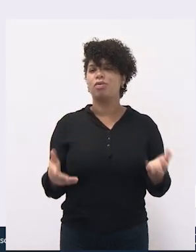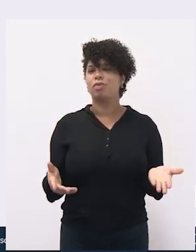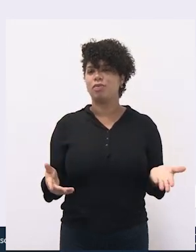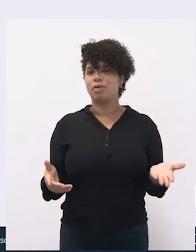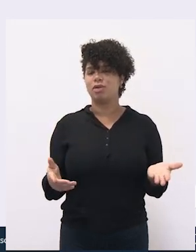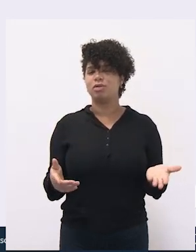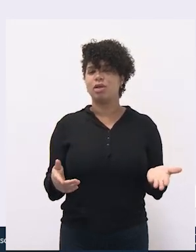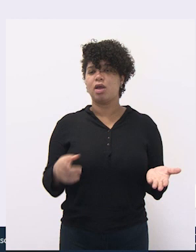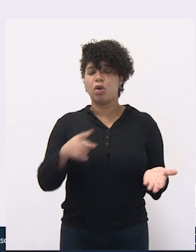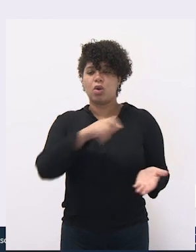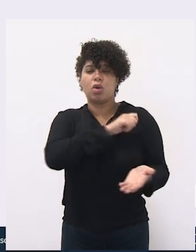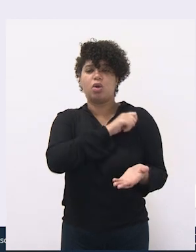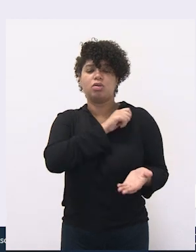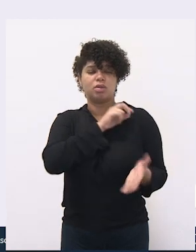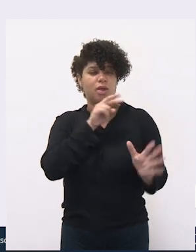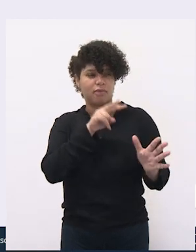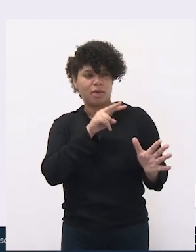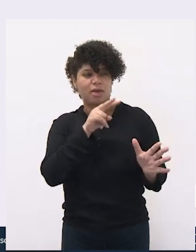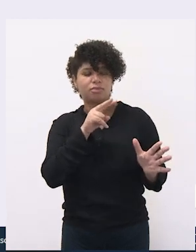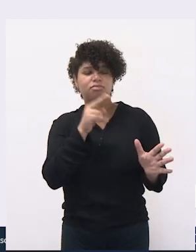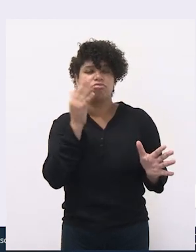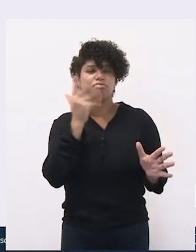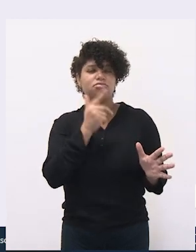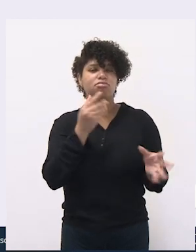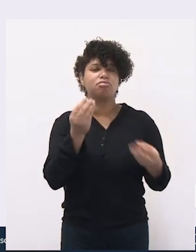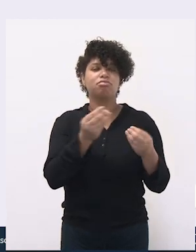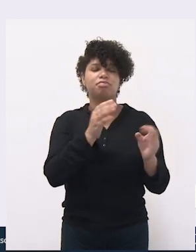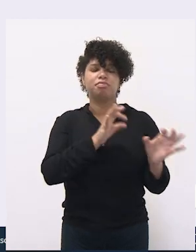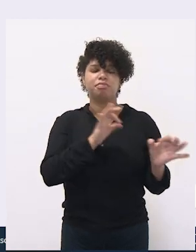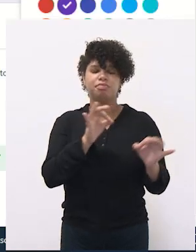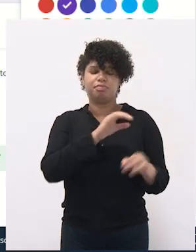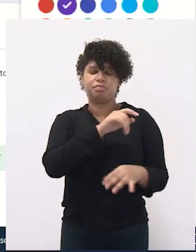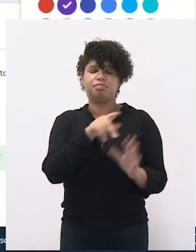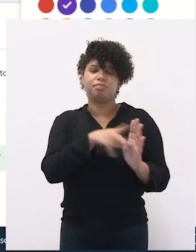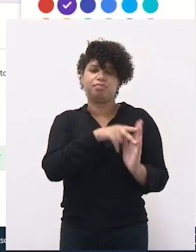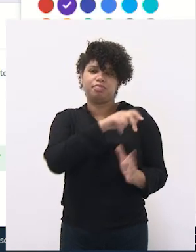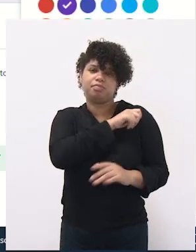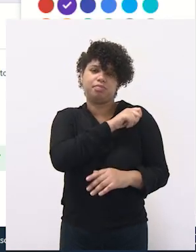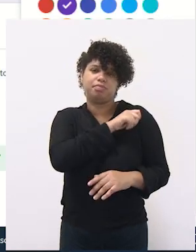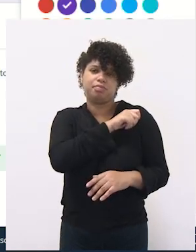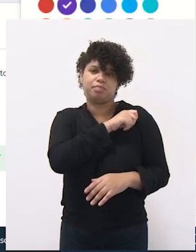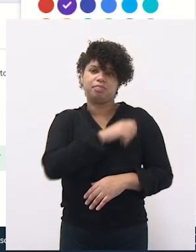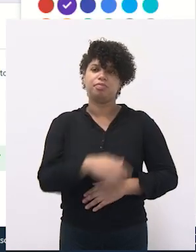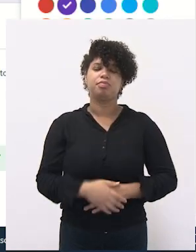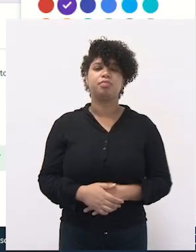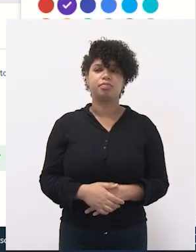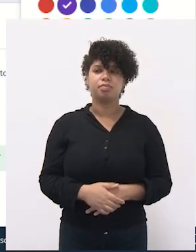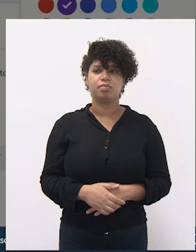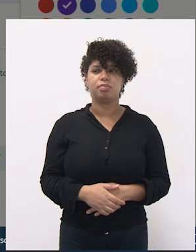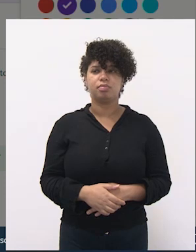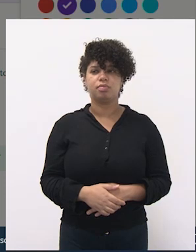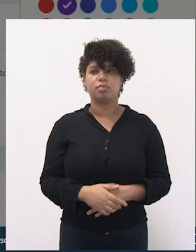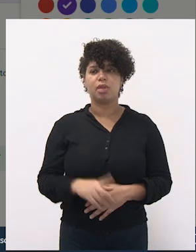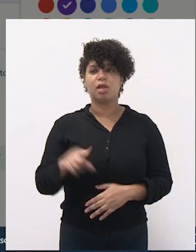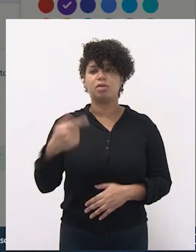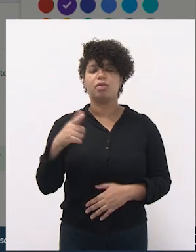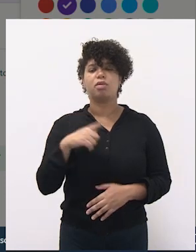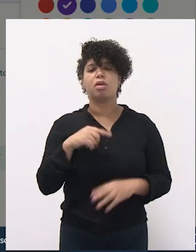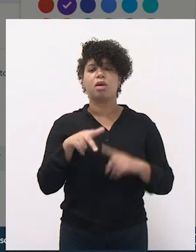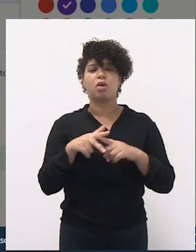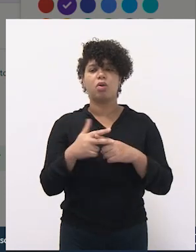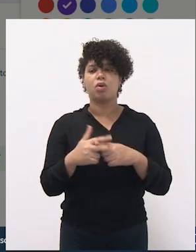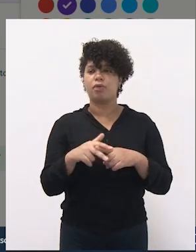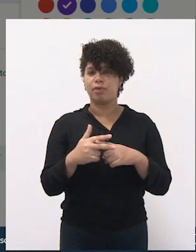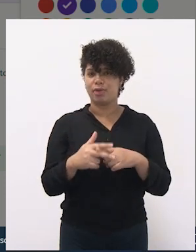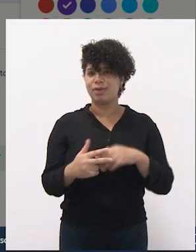está tomando forma, né? Como ela vai aparecer para os alunos. E depois a configuração. E aqui é